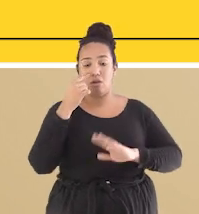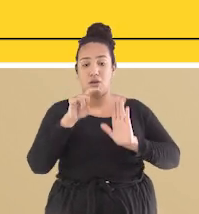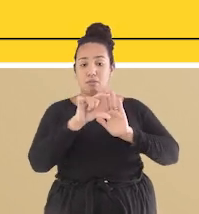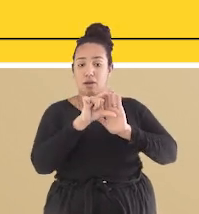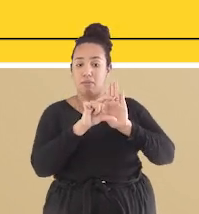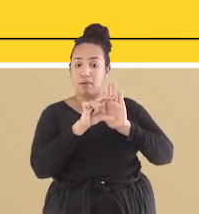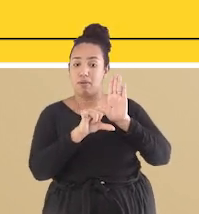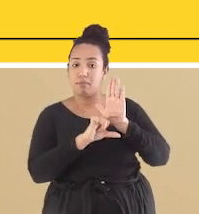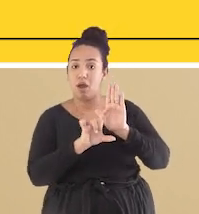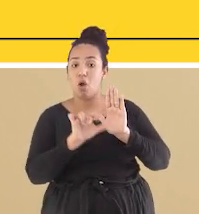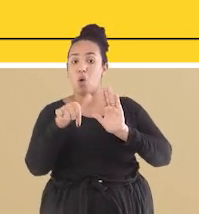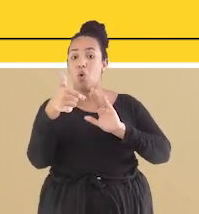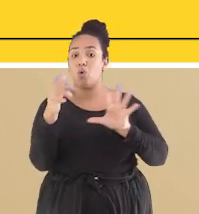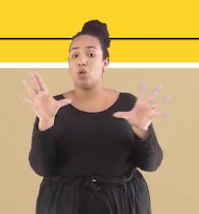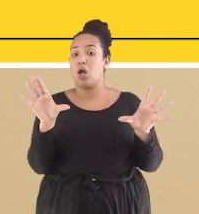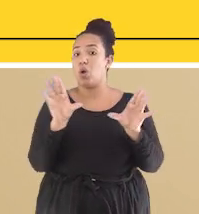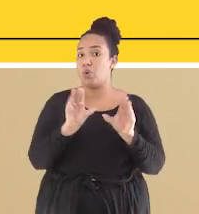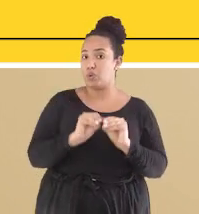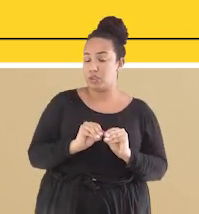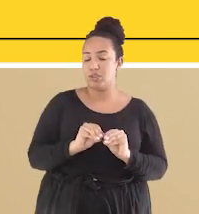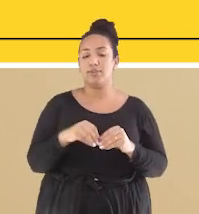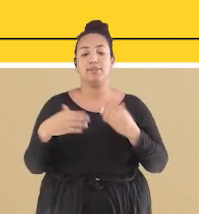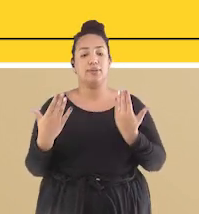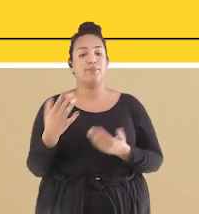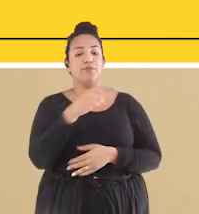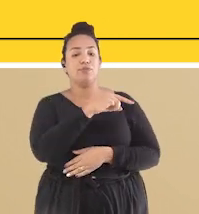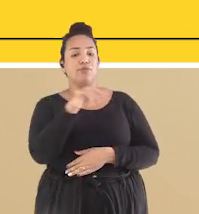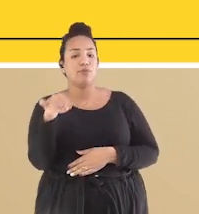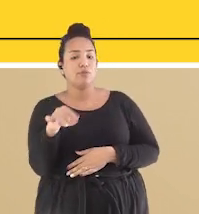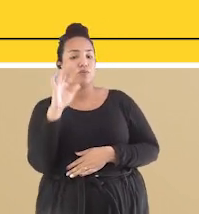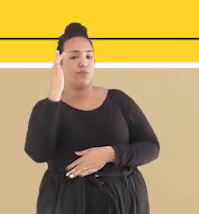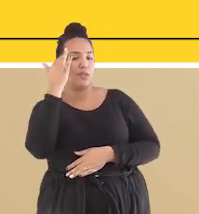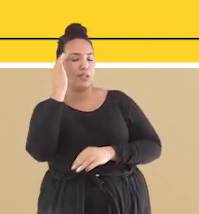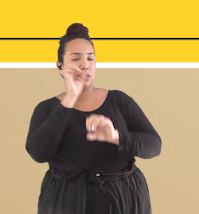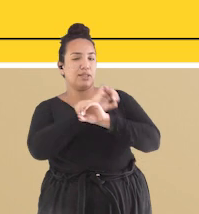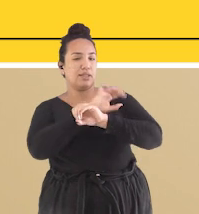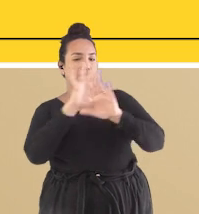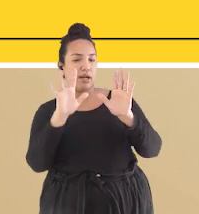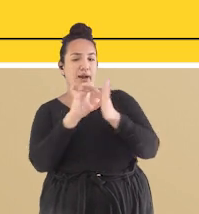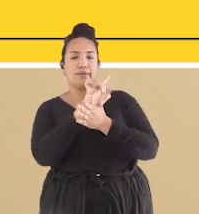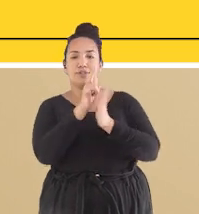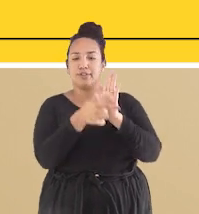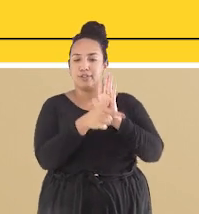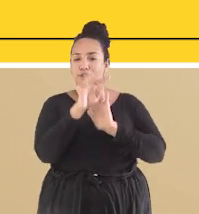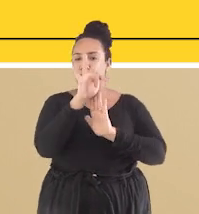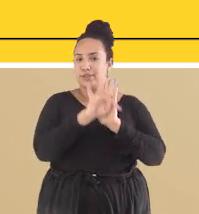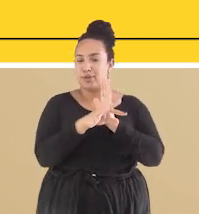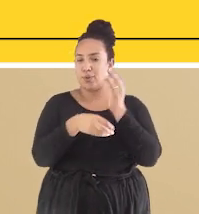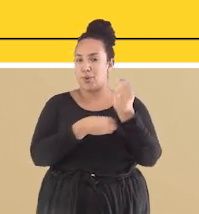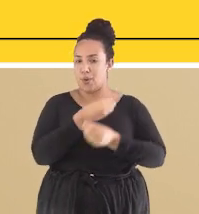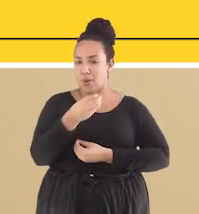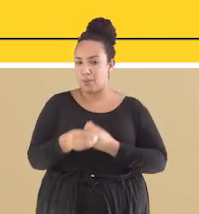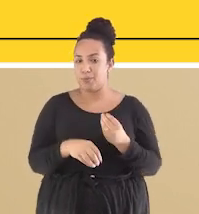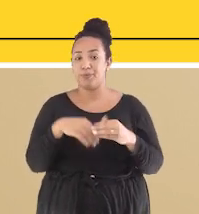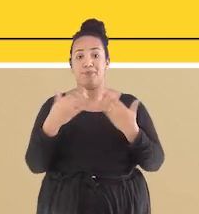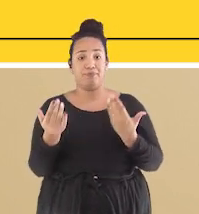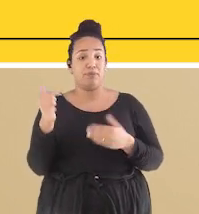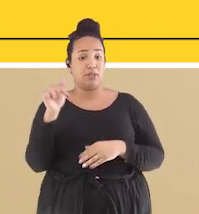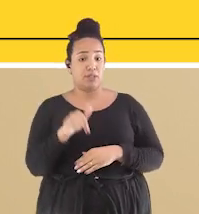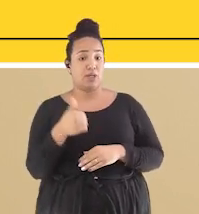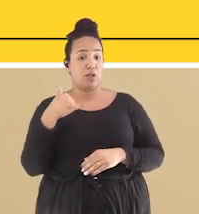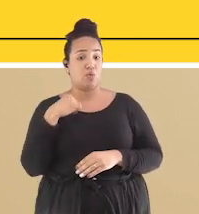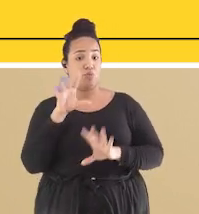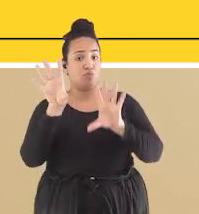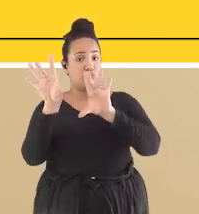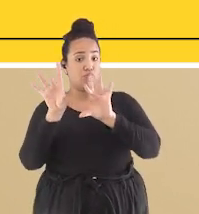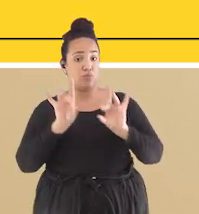trechos de uma outra resenha. A partir deles, vocês vão conseguir entender melhor como esse gênero textual funciona. Essa resenha eu retirei